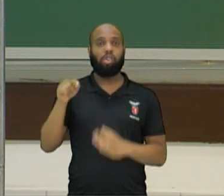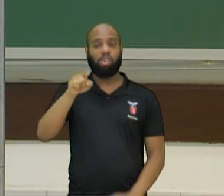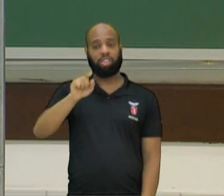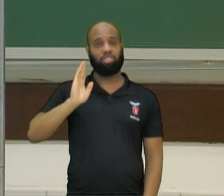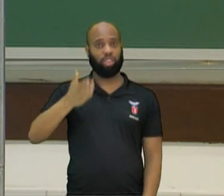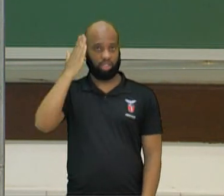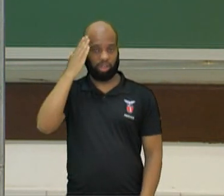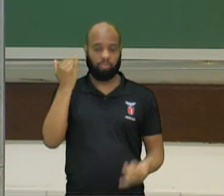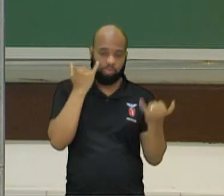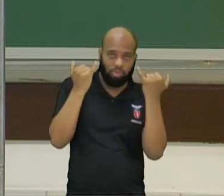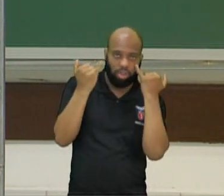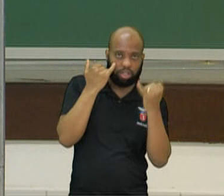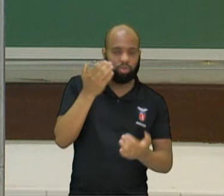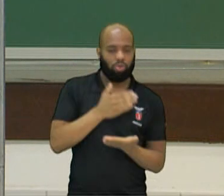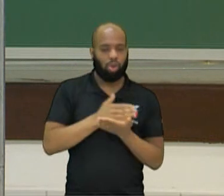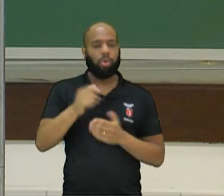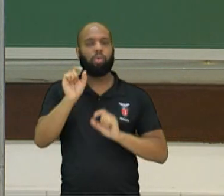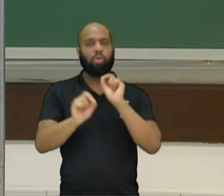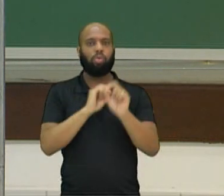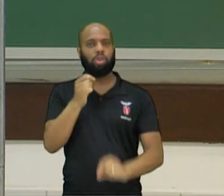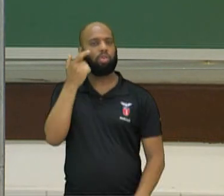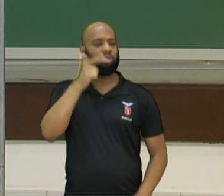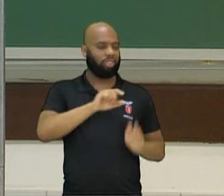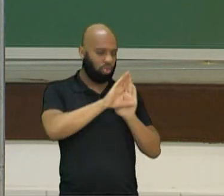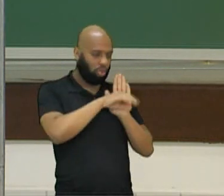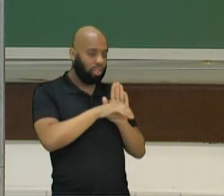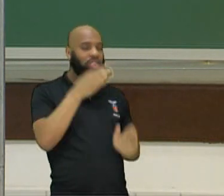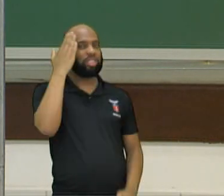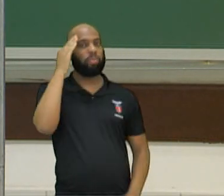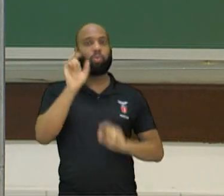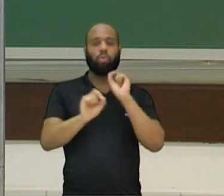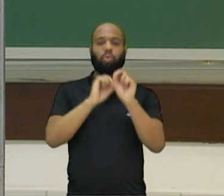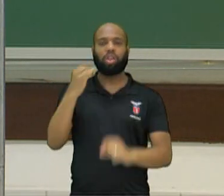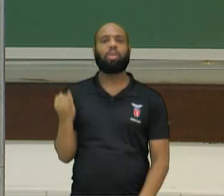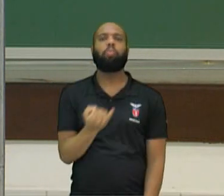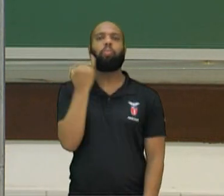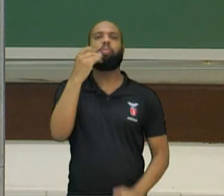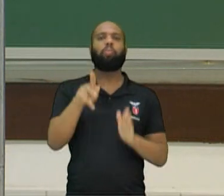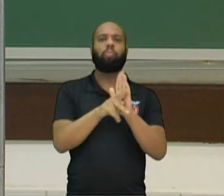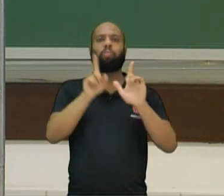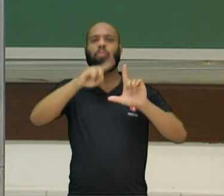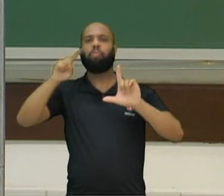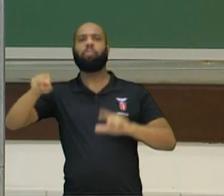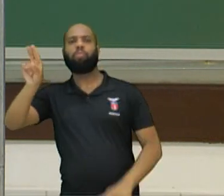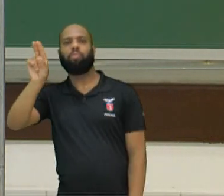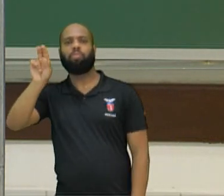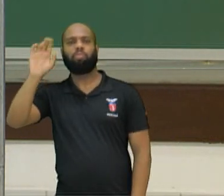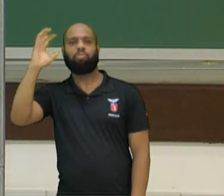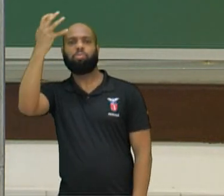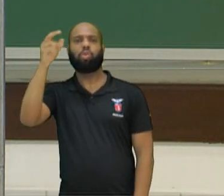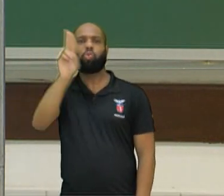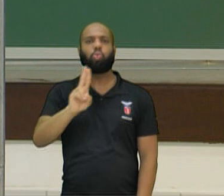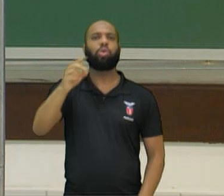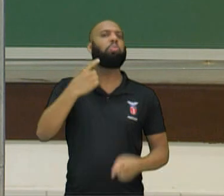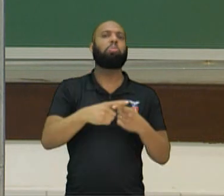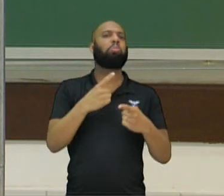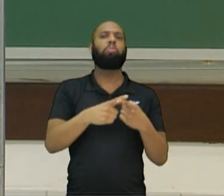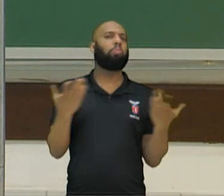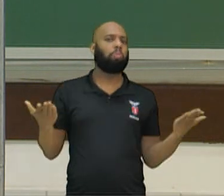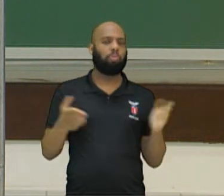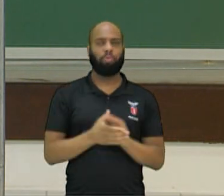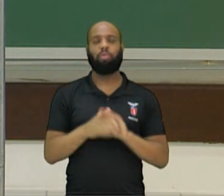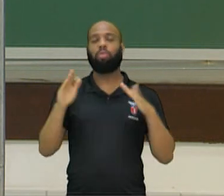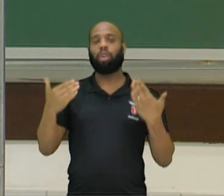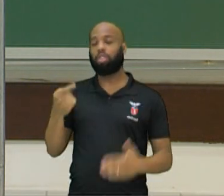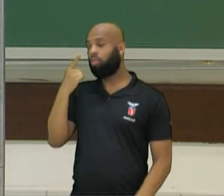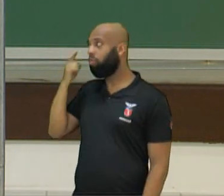gente comece a definir qual é a função de cada parte desse climograma. Então, olhando novamente aqui na tela, você